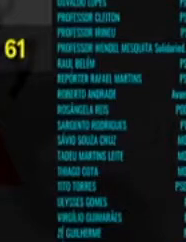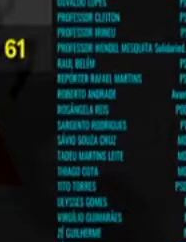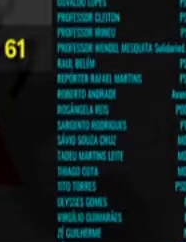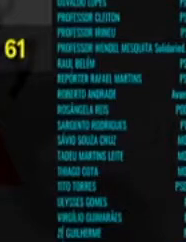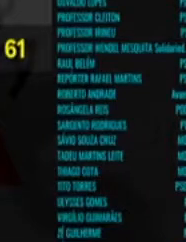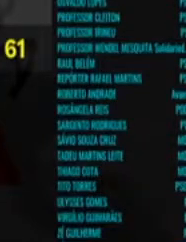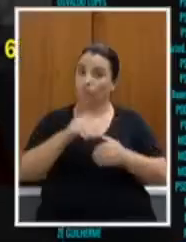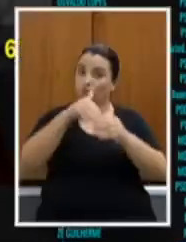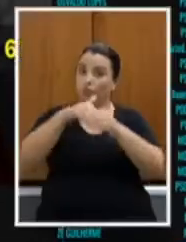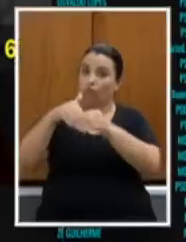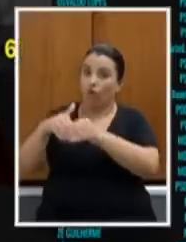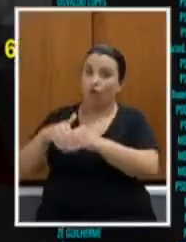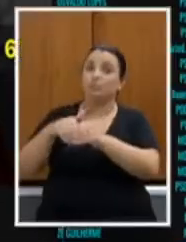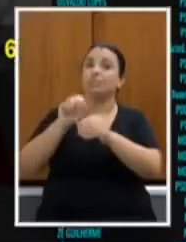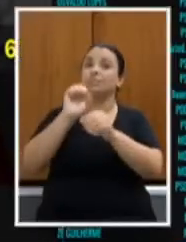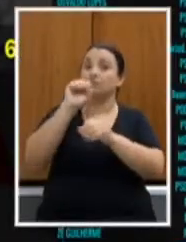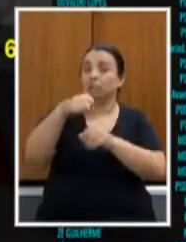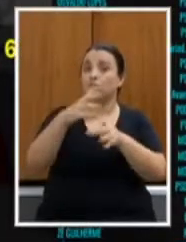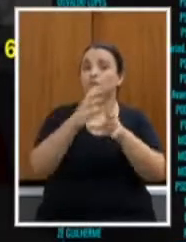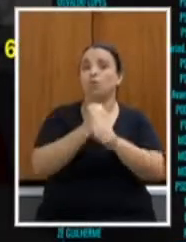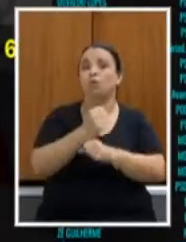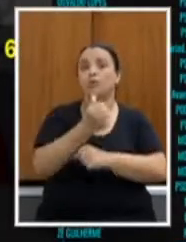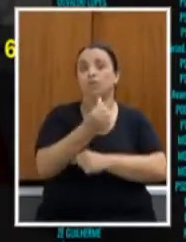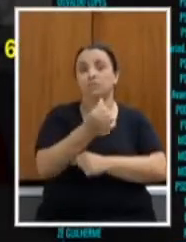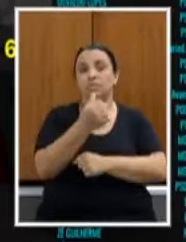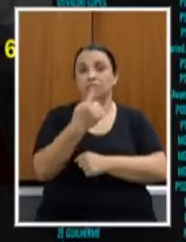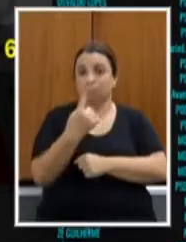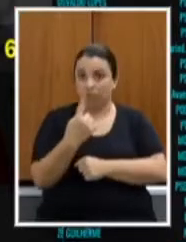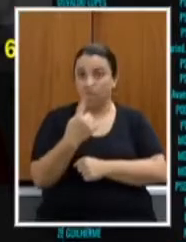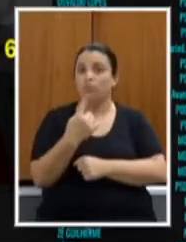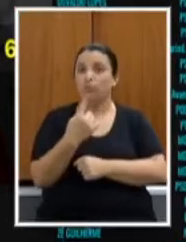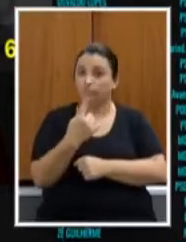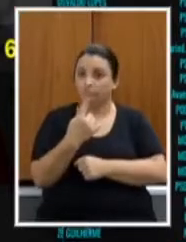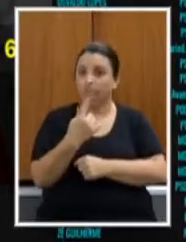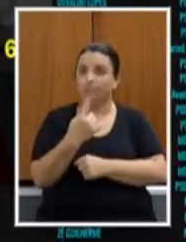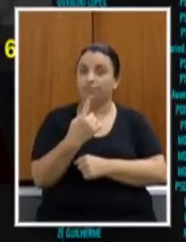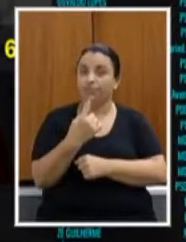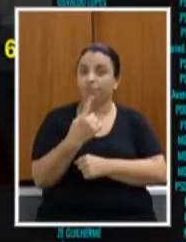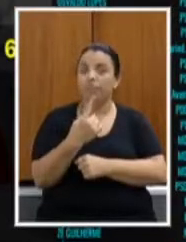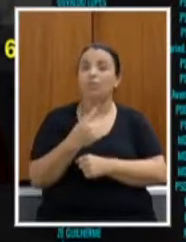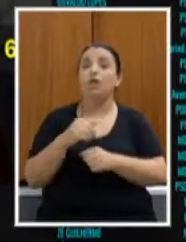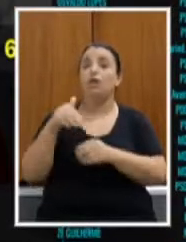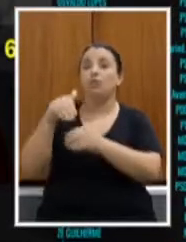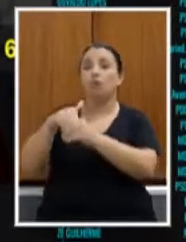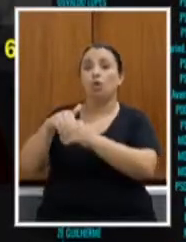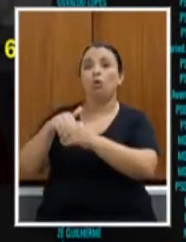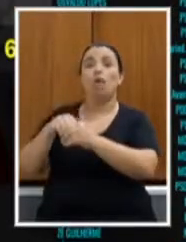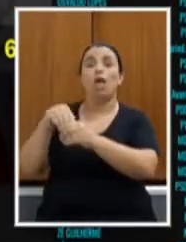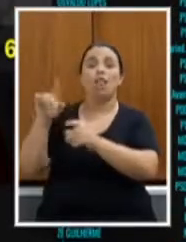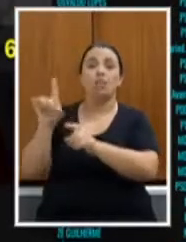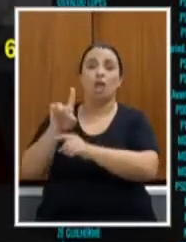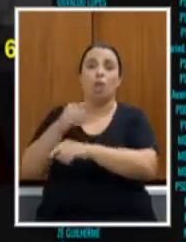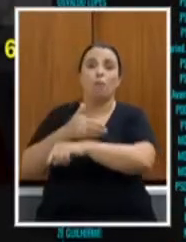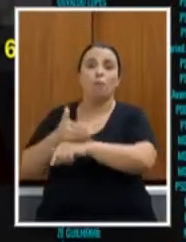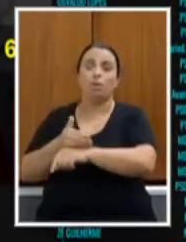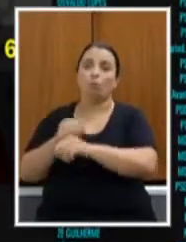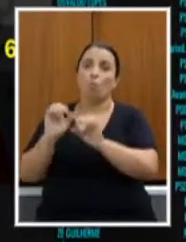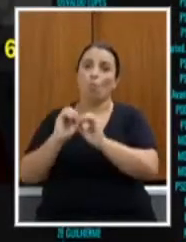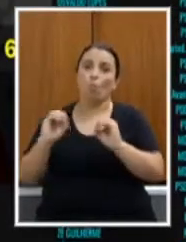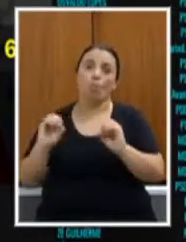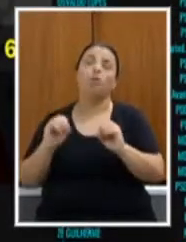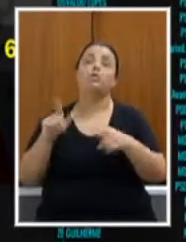Votaram sim 61 senhoras e senhores deputados. Não houve voto não nem branco, portanto,